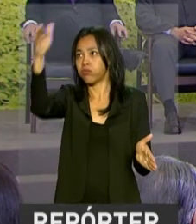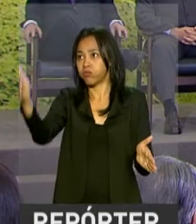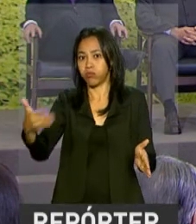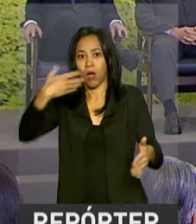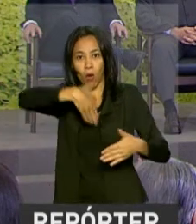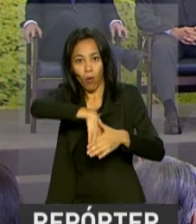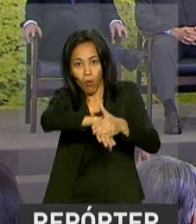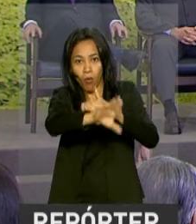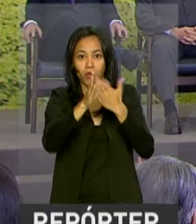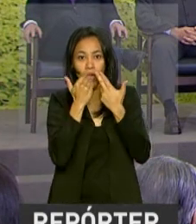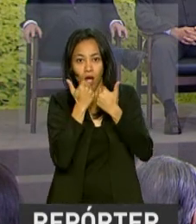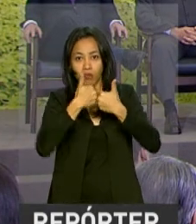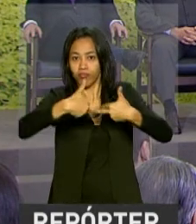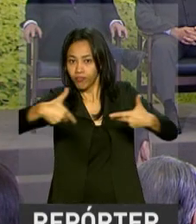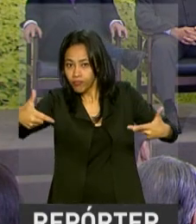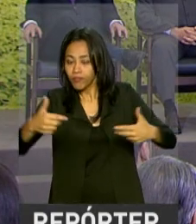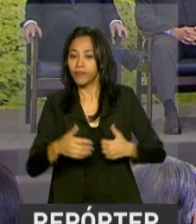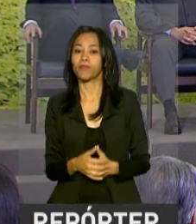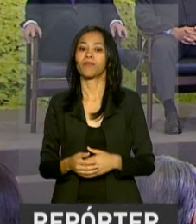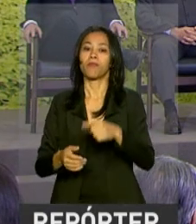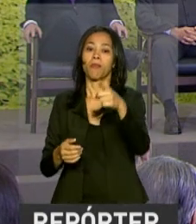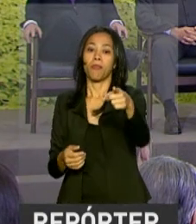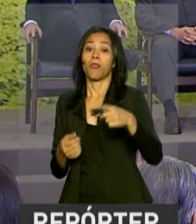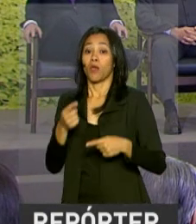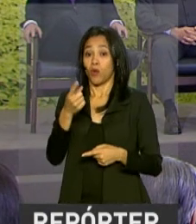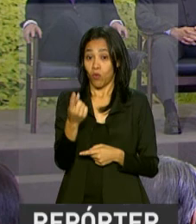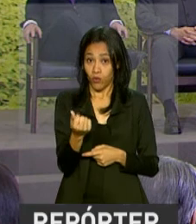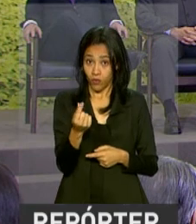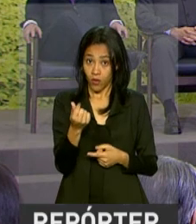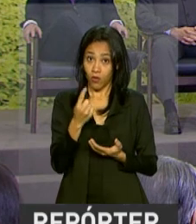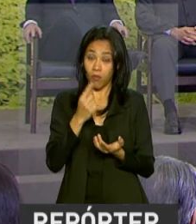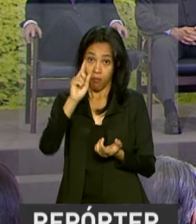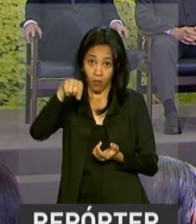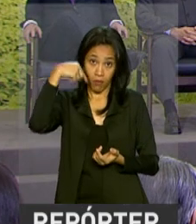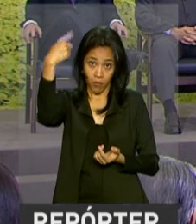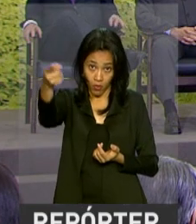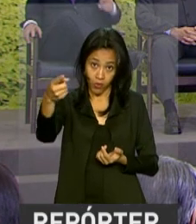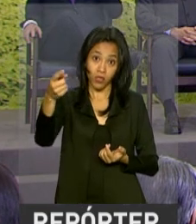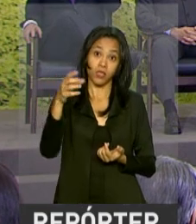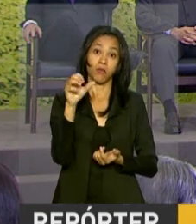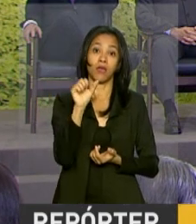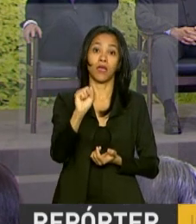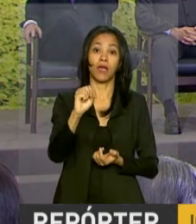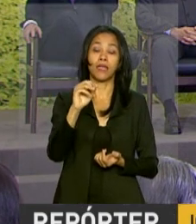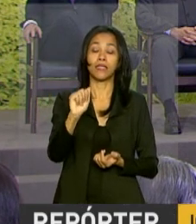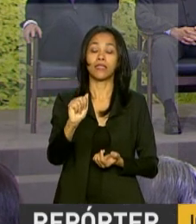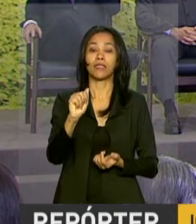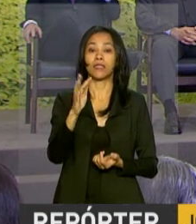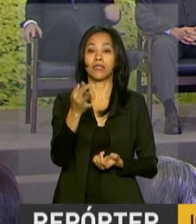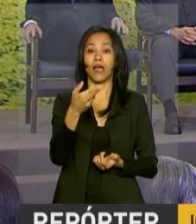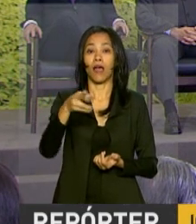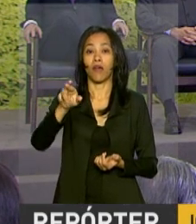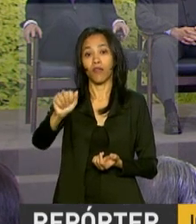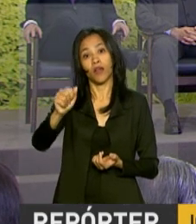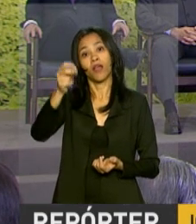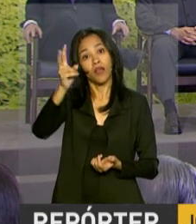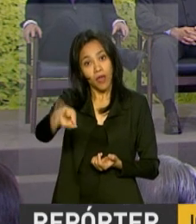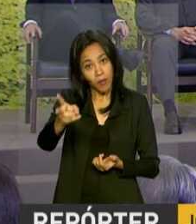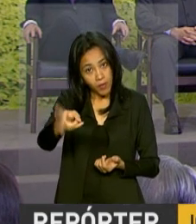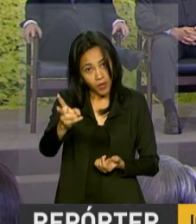anunciados para a próxima safra que confesso ficou praticamente igual ao volume